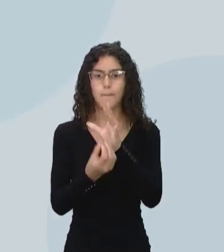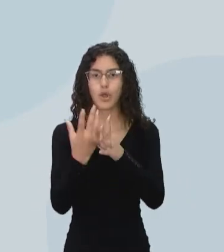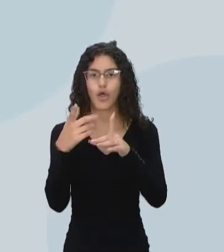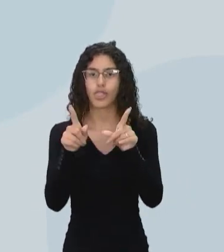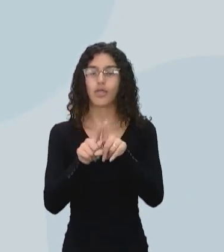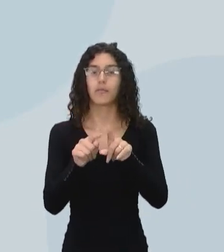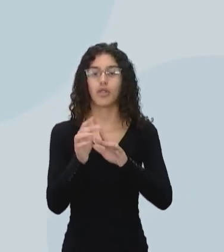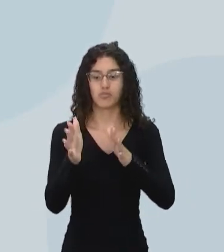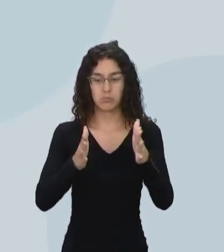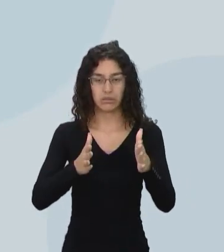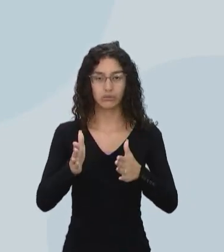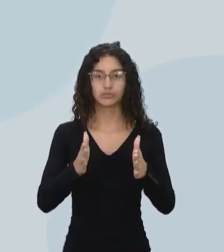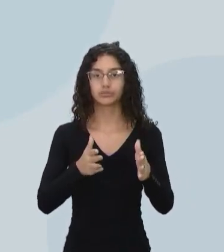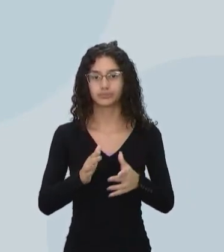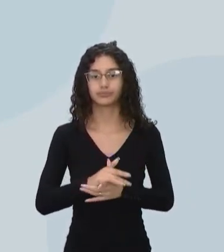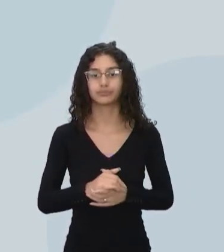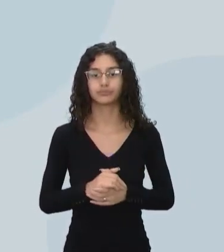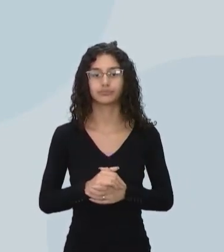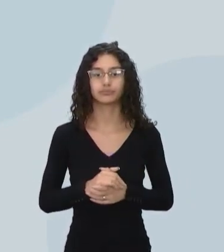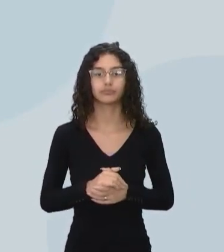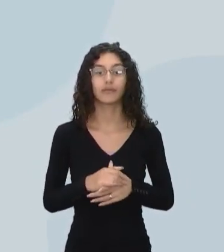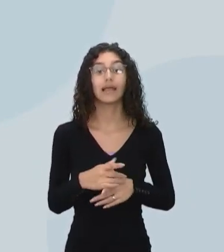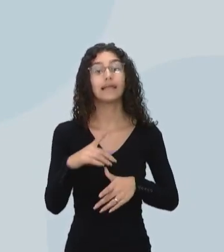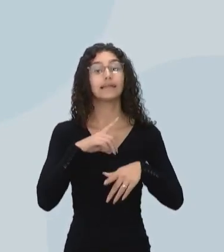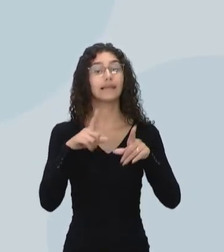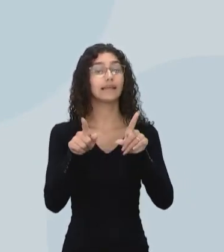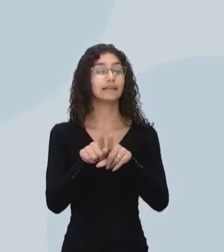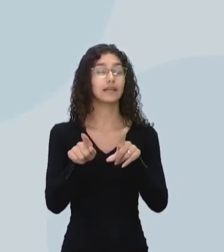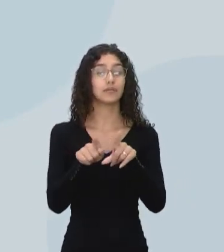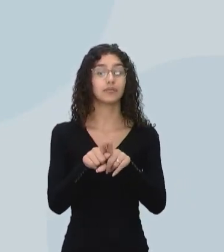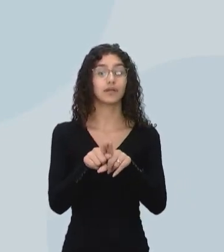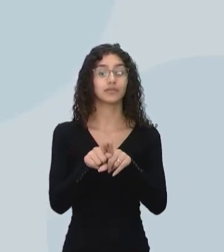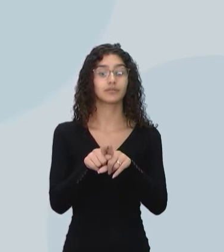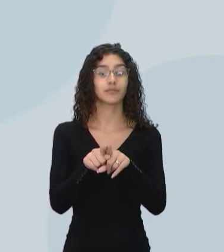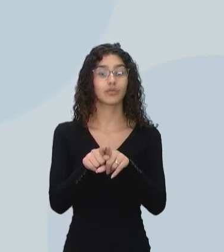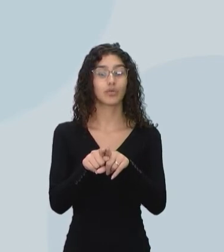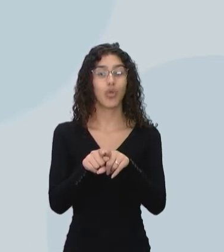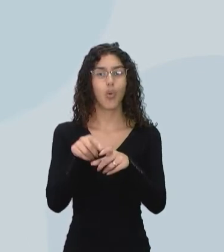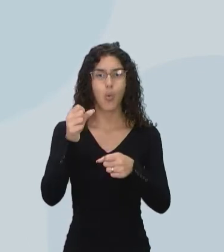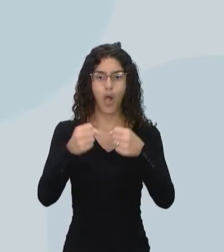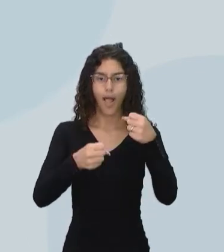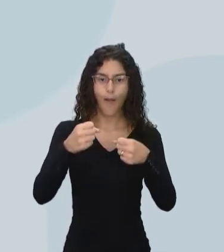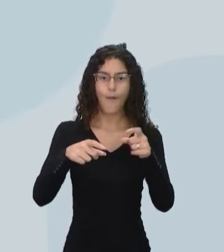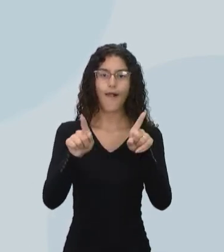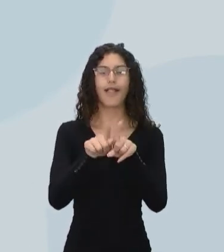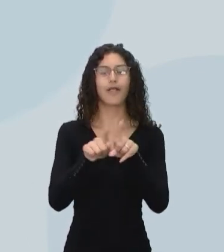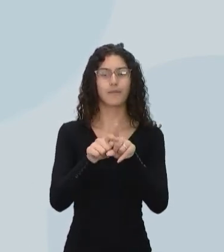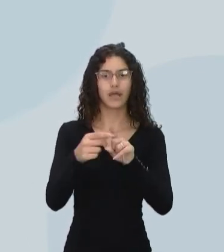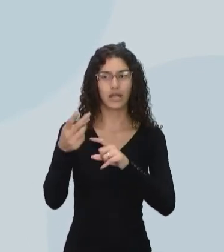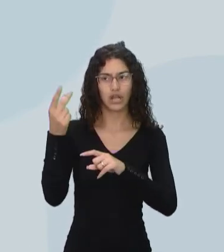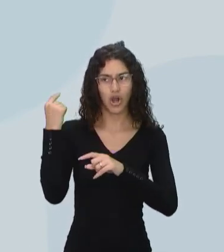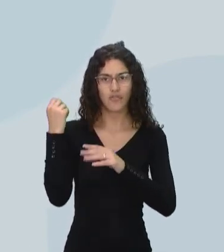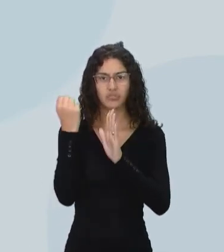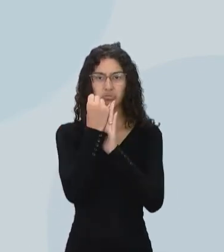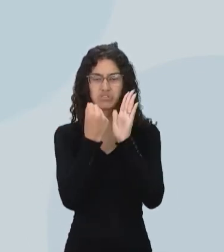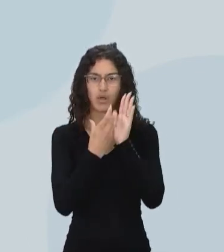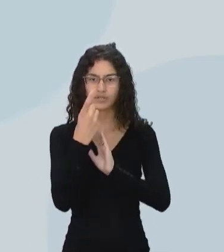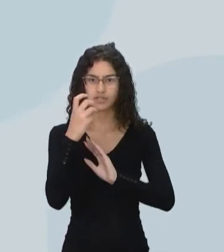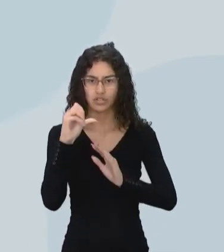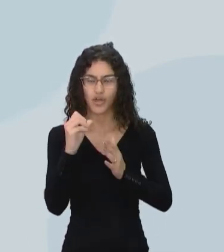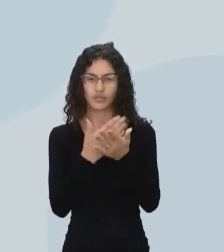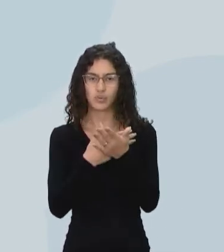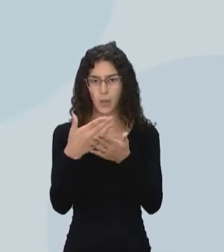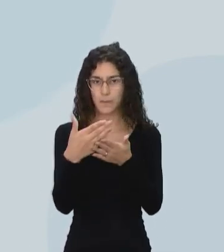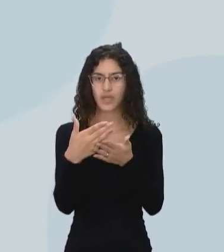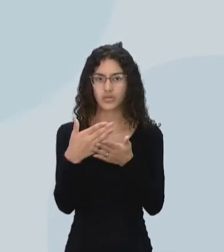nesse período. E nós também temos o automóvel, que também lá no século XIX, no comecinho do